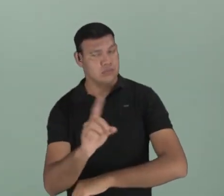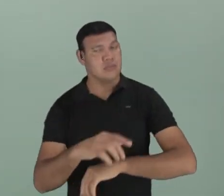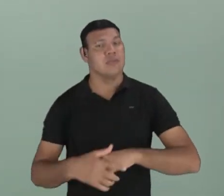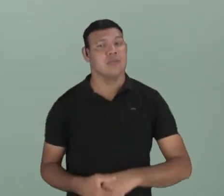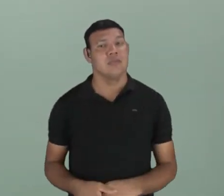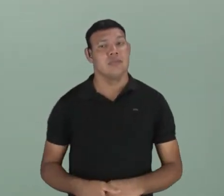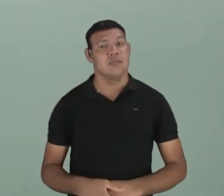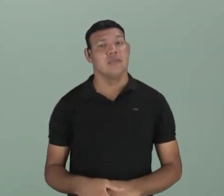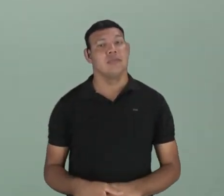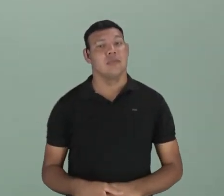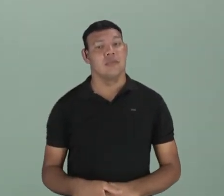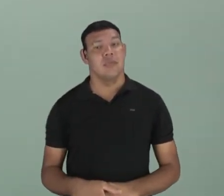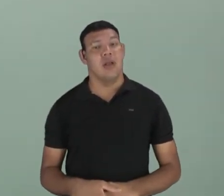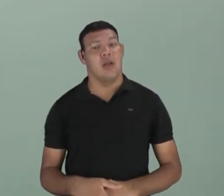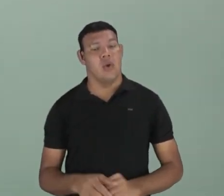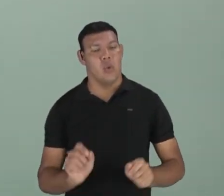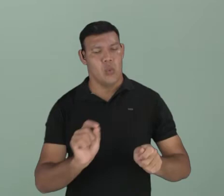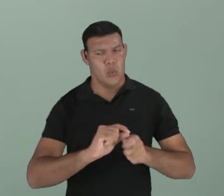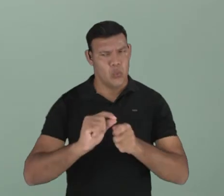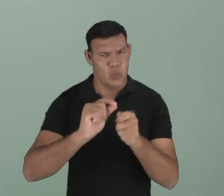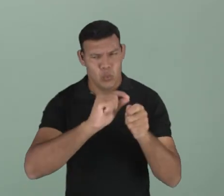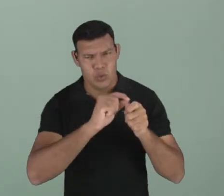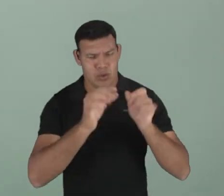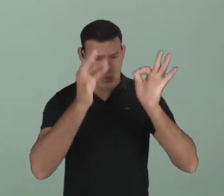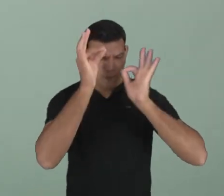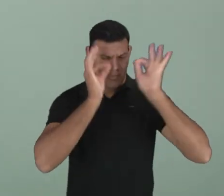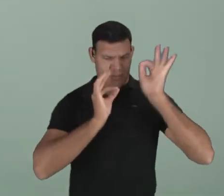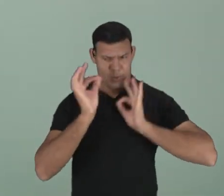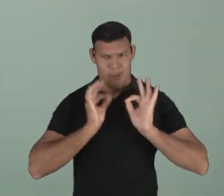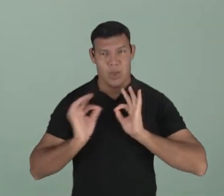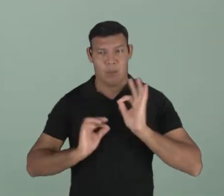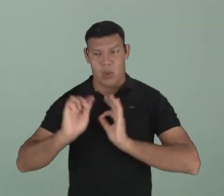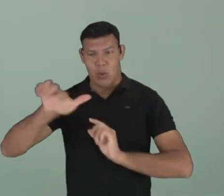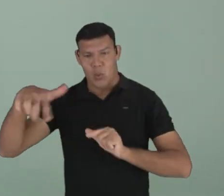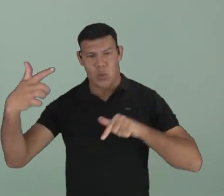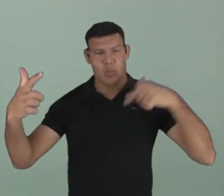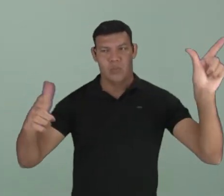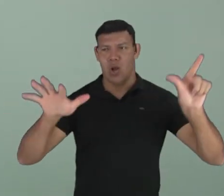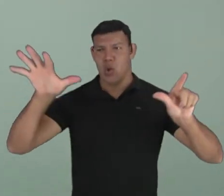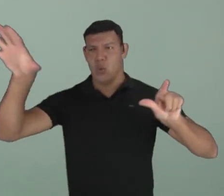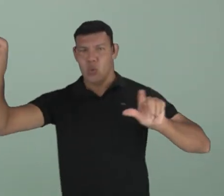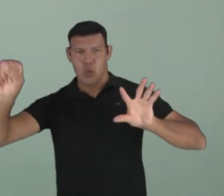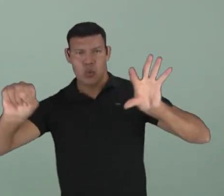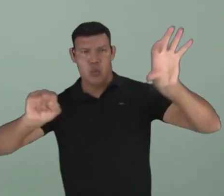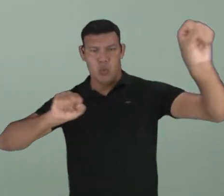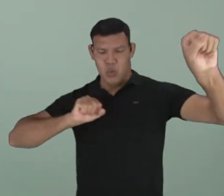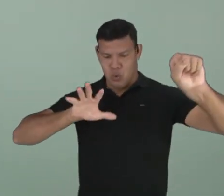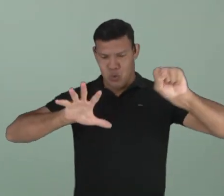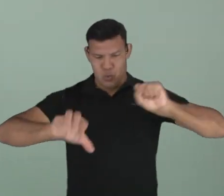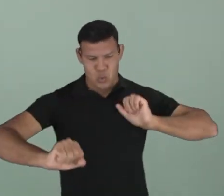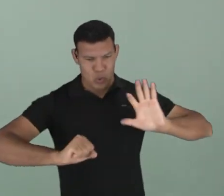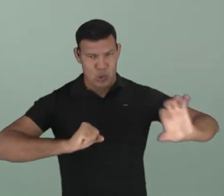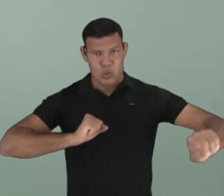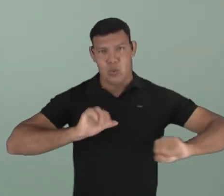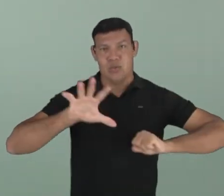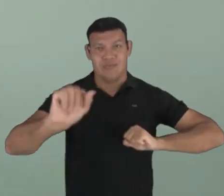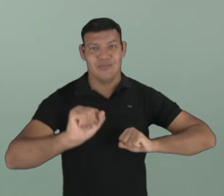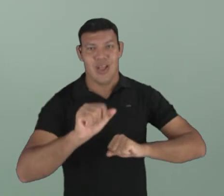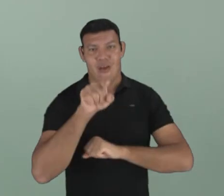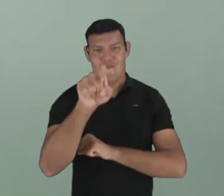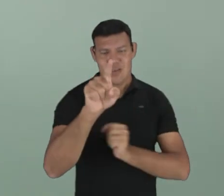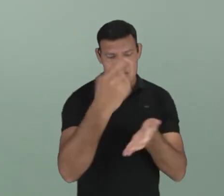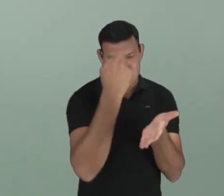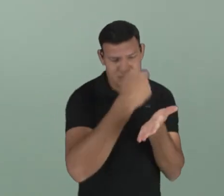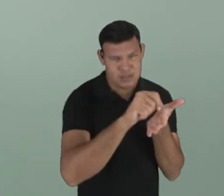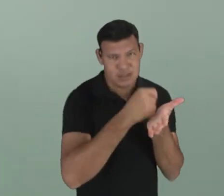única, que nós nos construímos a partir de outras construções. Ou seja, o seu texto, quando